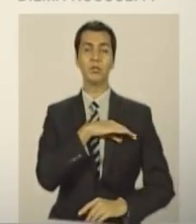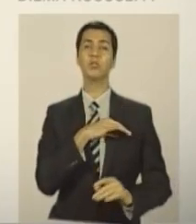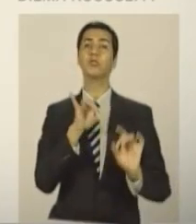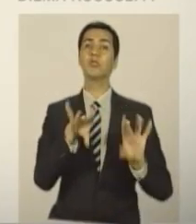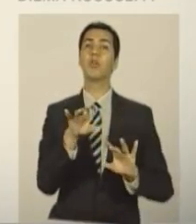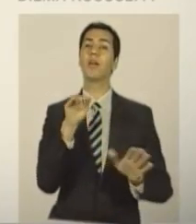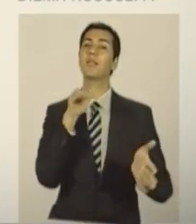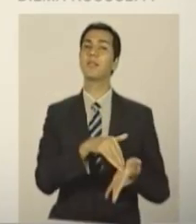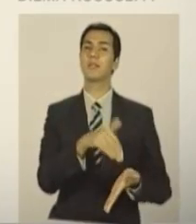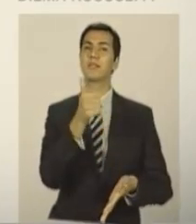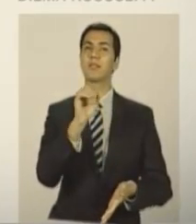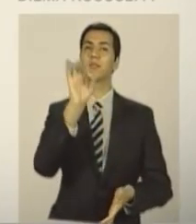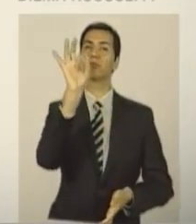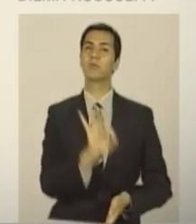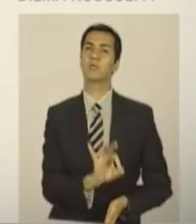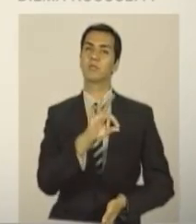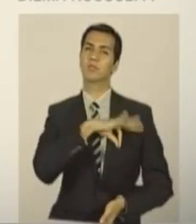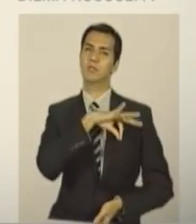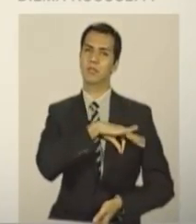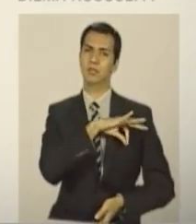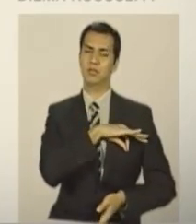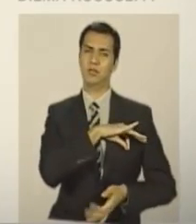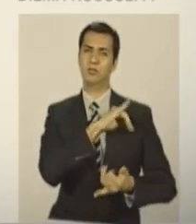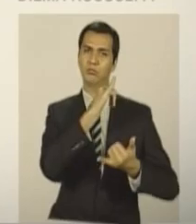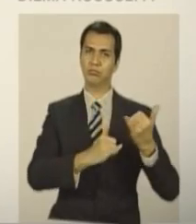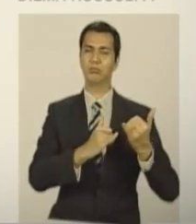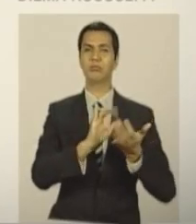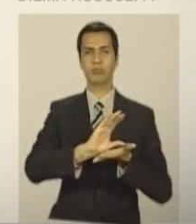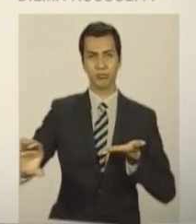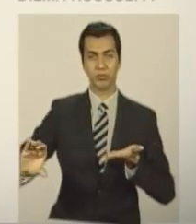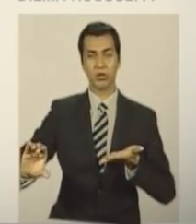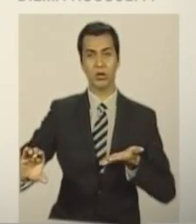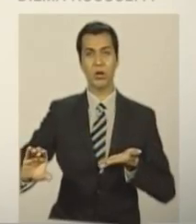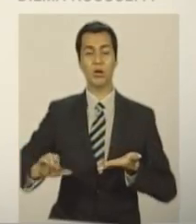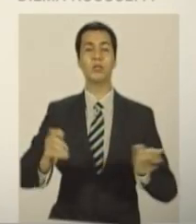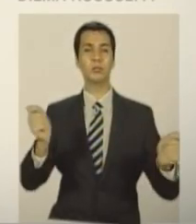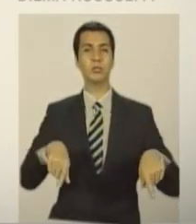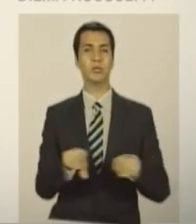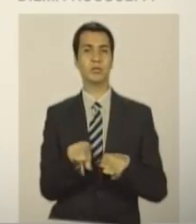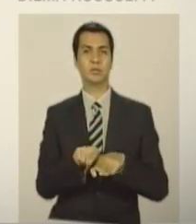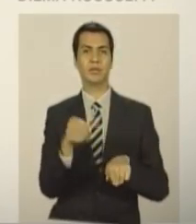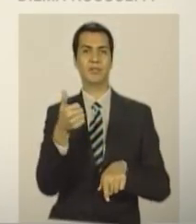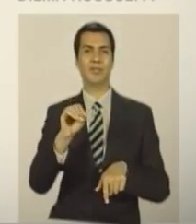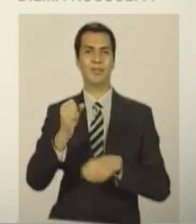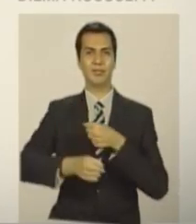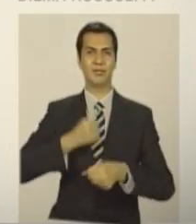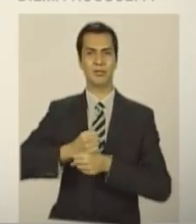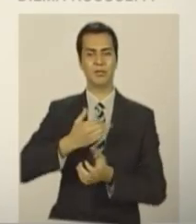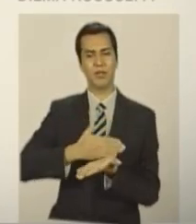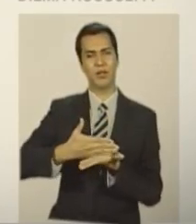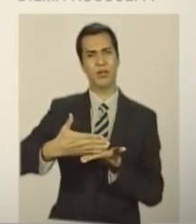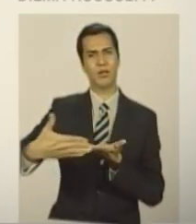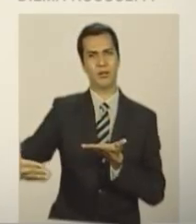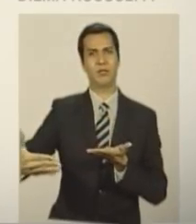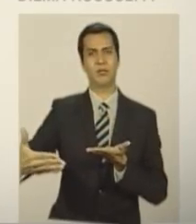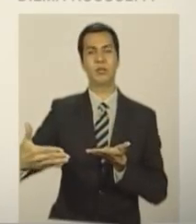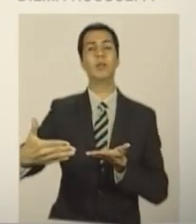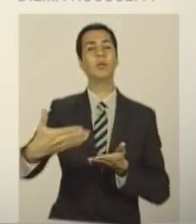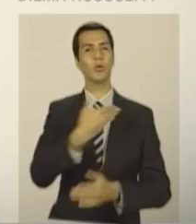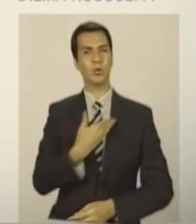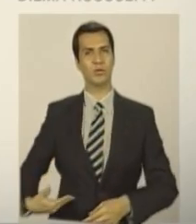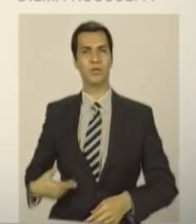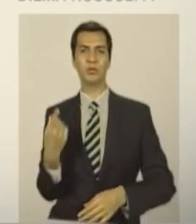dois casos, as prestações serão pagas durante 10 anos. E a diferença entre o valor pago e o custo da casa fica por conta